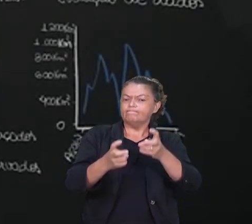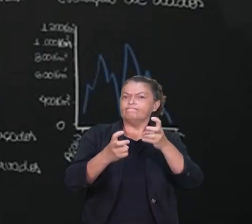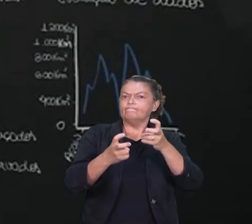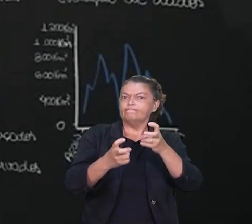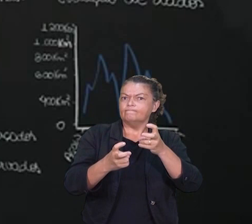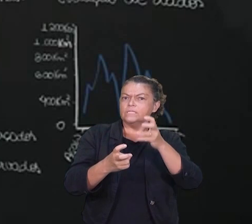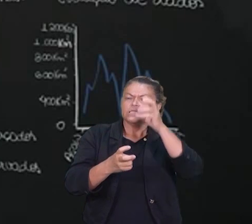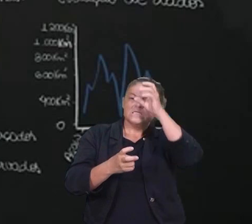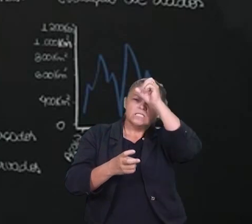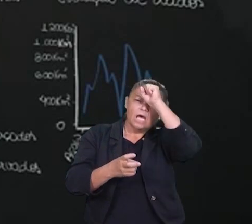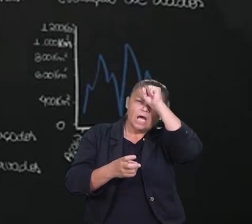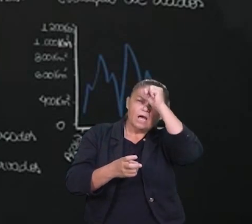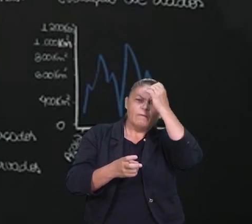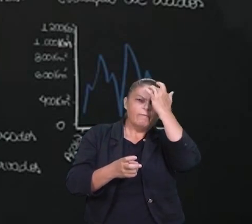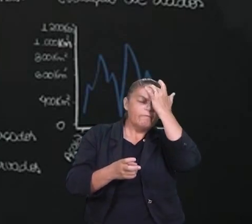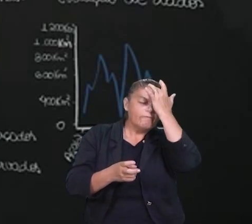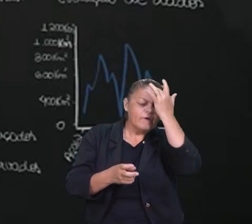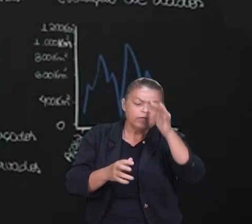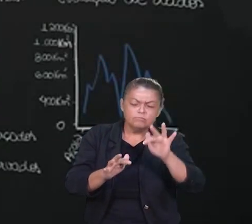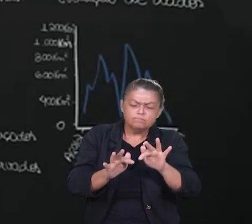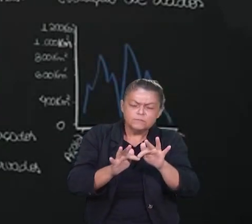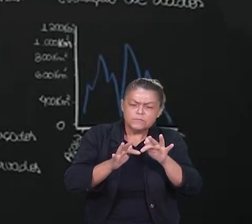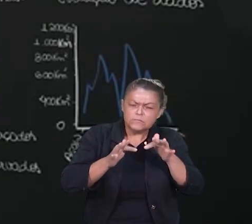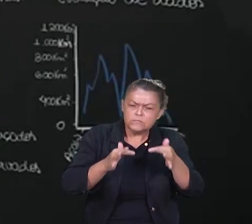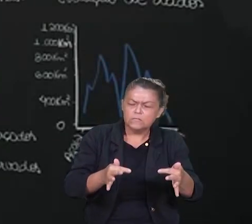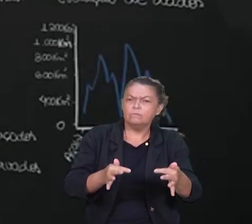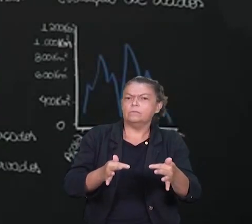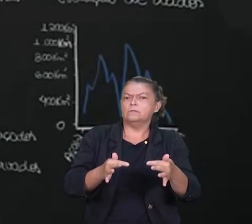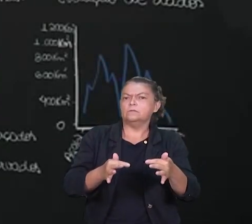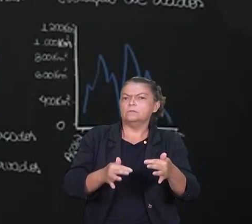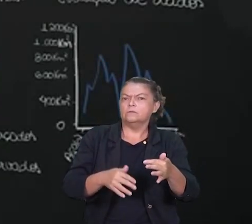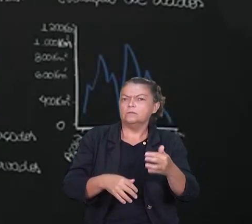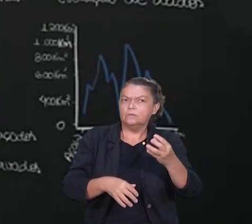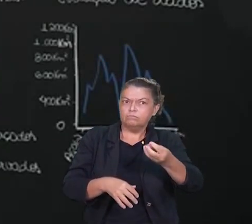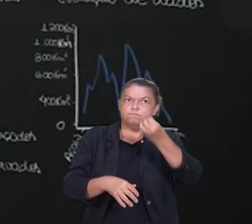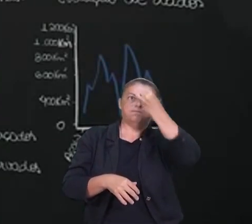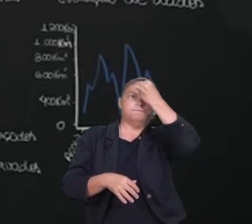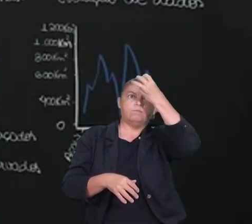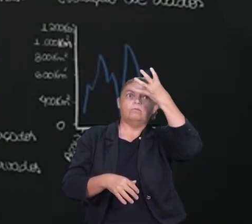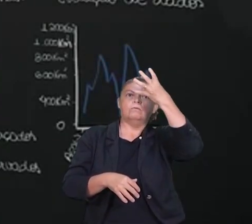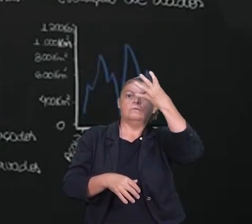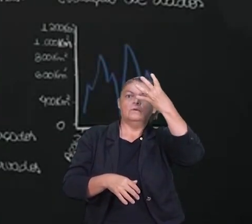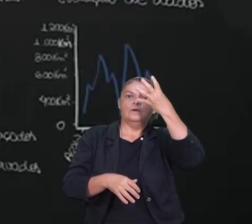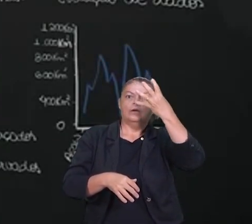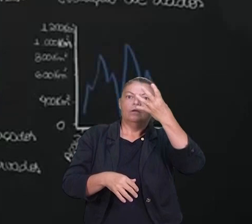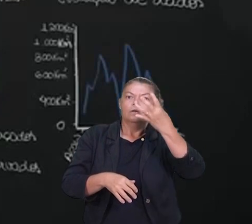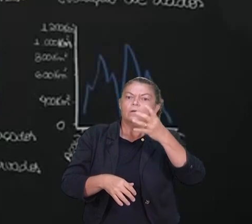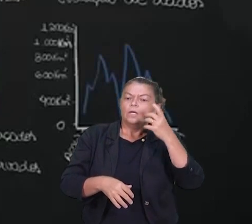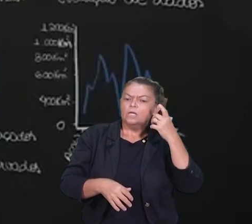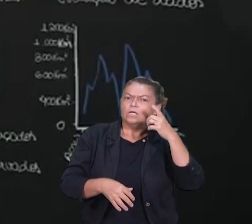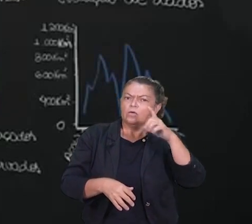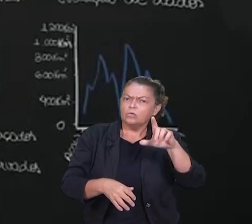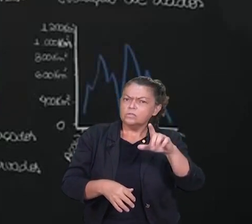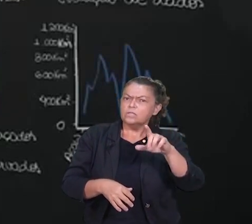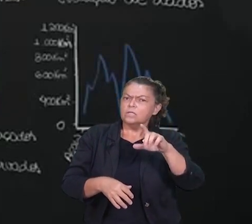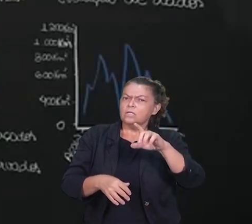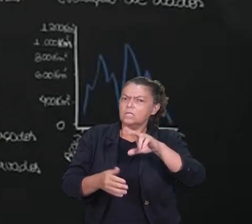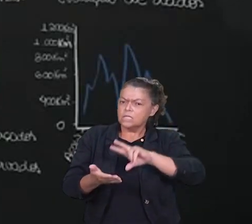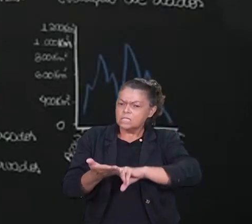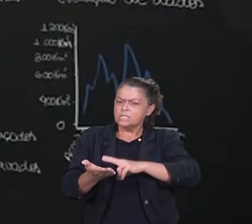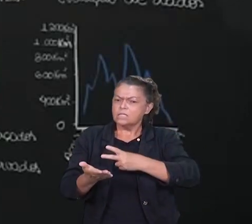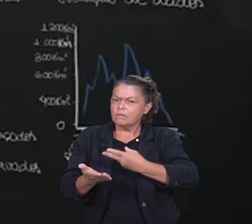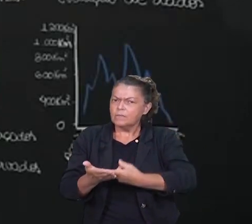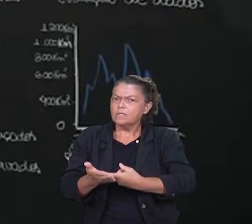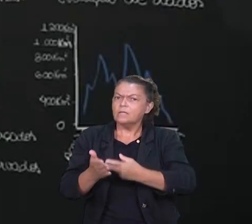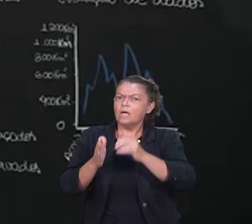no ponto, para que a pessoa saiba a informação e consiga interpretar matematicamente ou geograficamente aquele